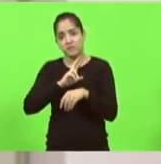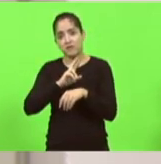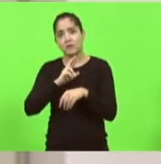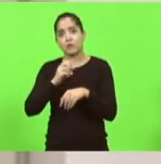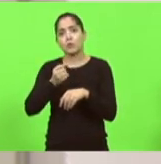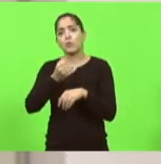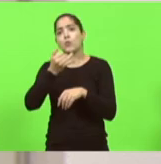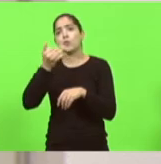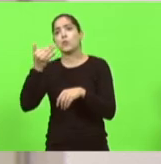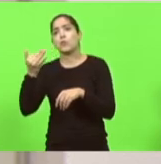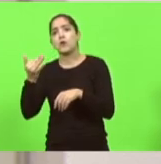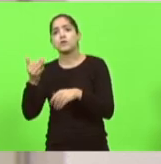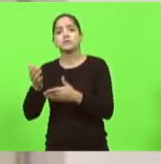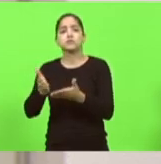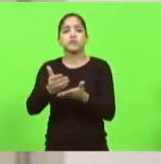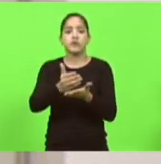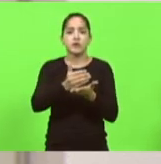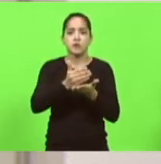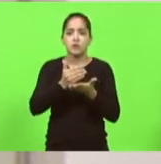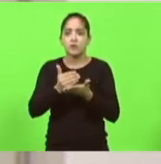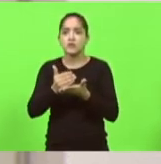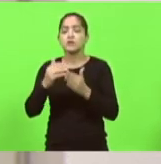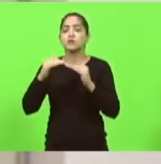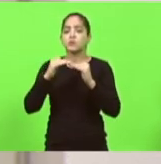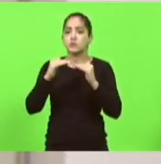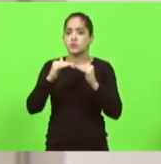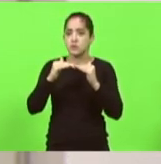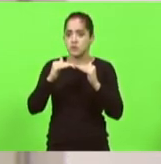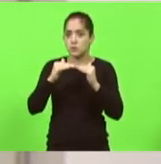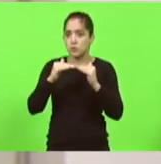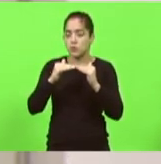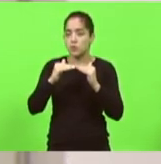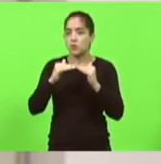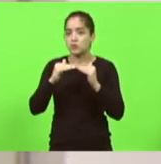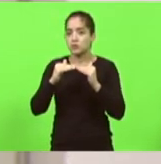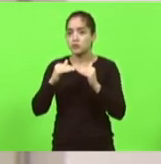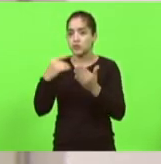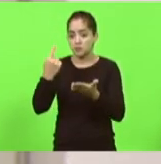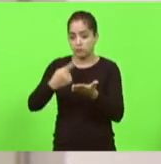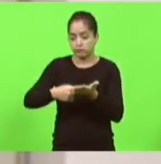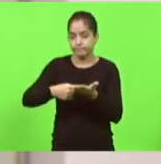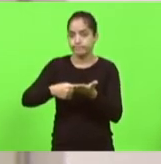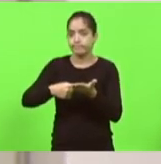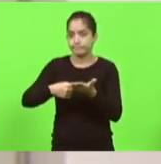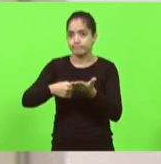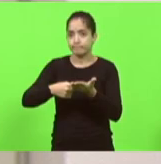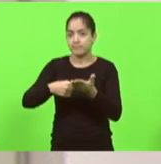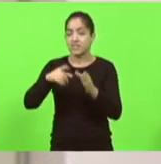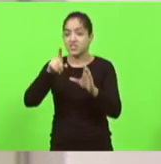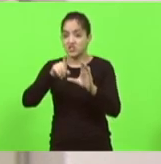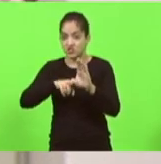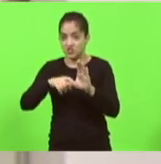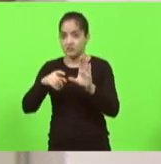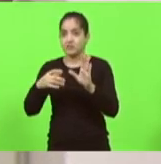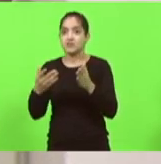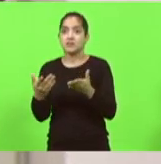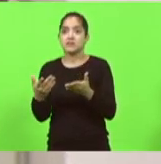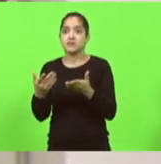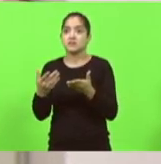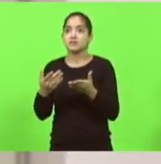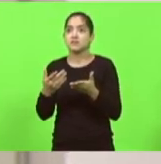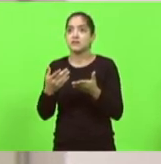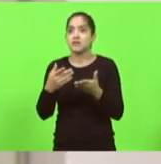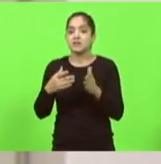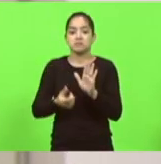recebido de alvará judicial, dos acordos firmados em dívidas tributárias, que não faziam nem parte do